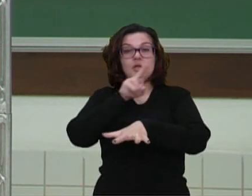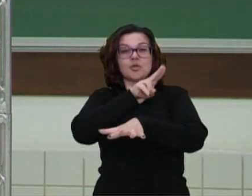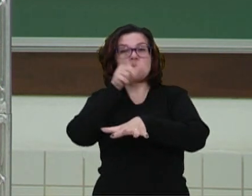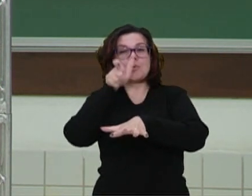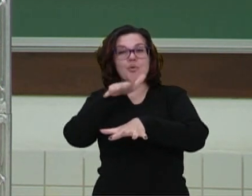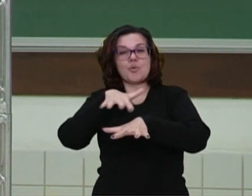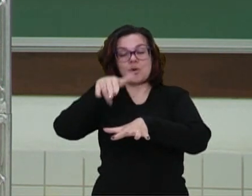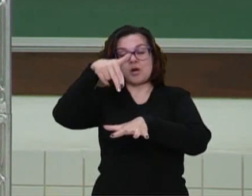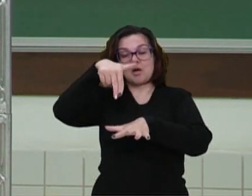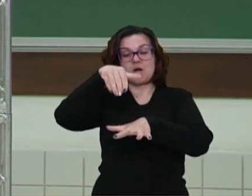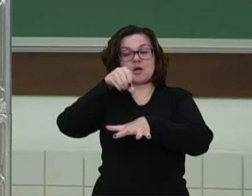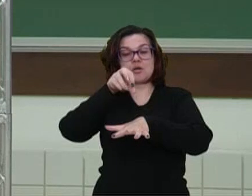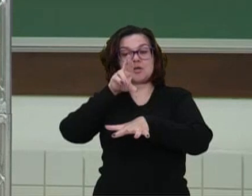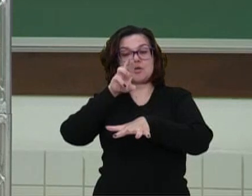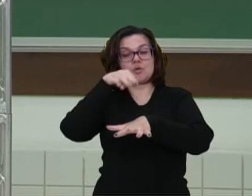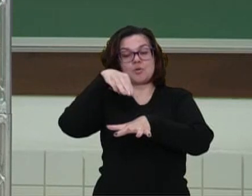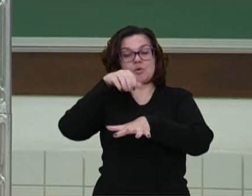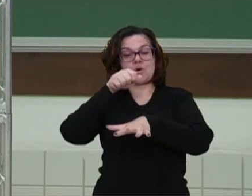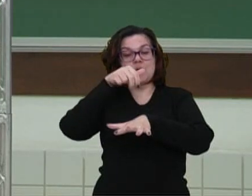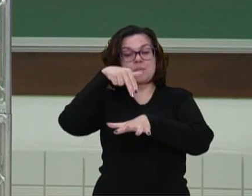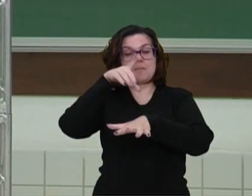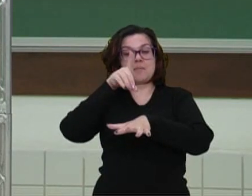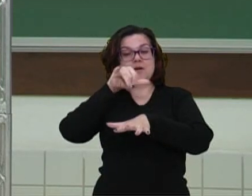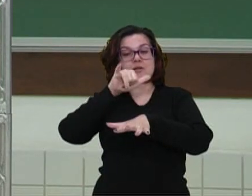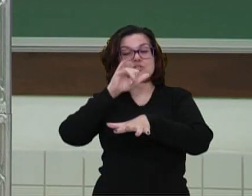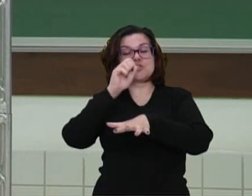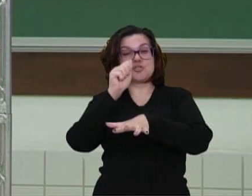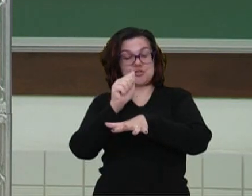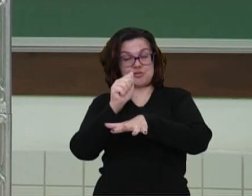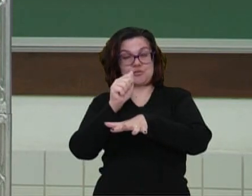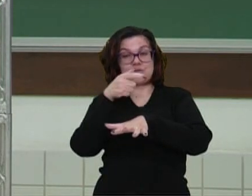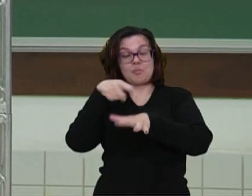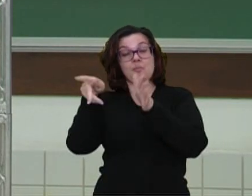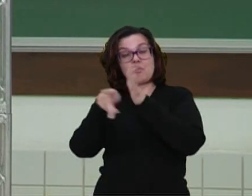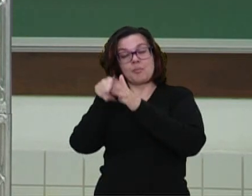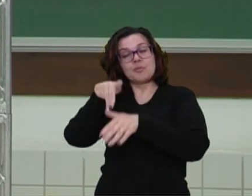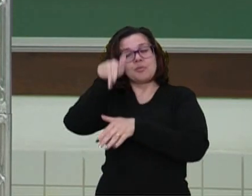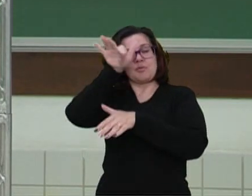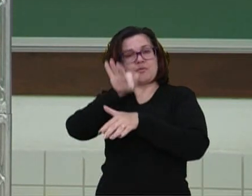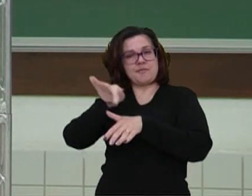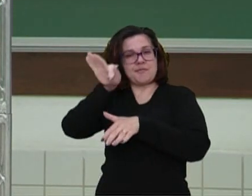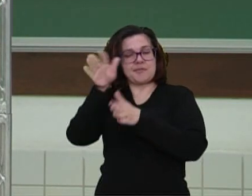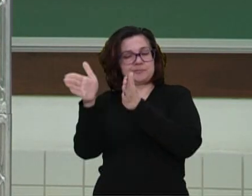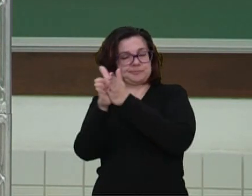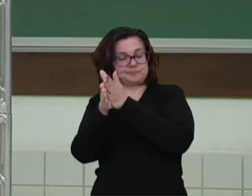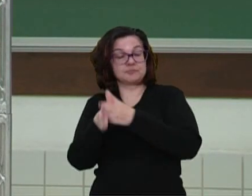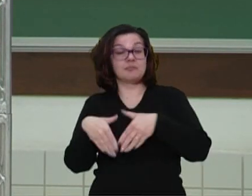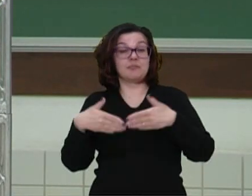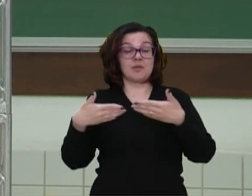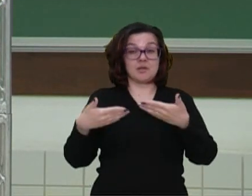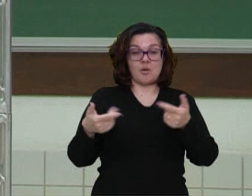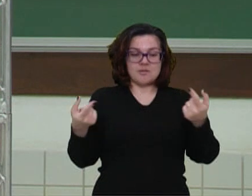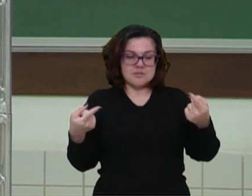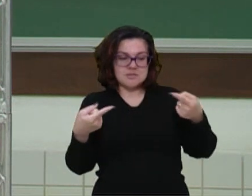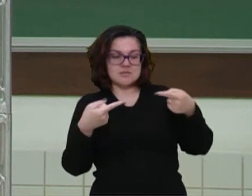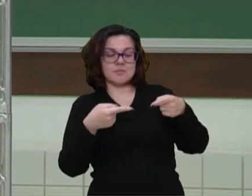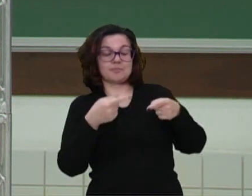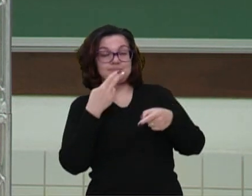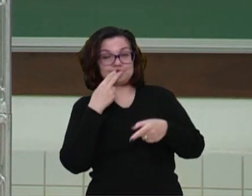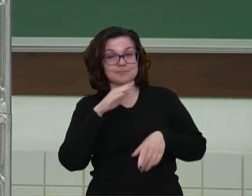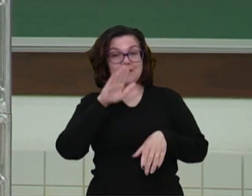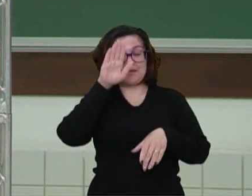Normandia, norte da França, no chamado dia D, no dia 6 de junho de 44. Então essa oposição de